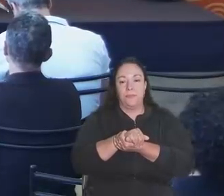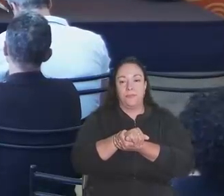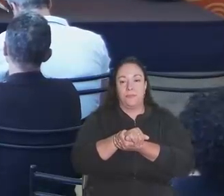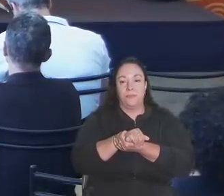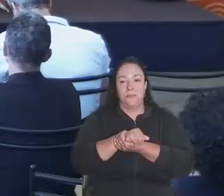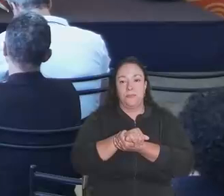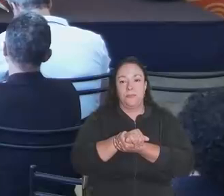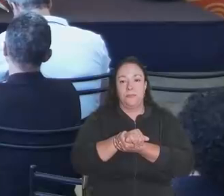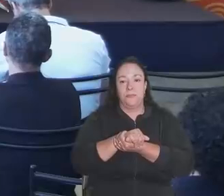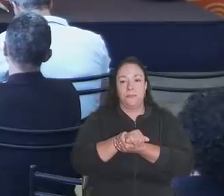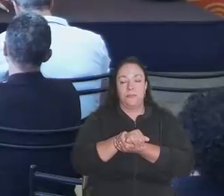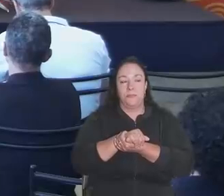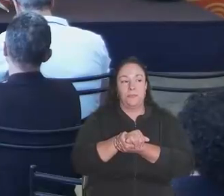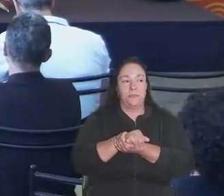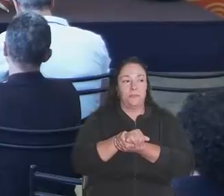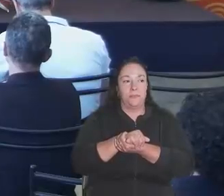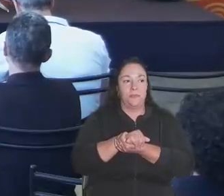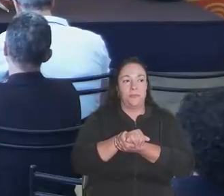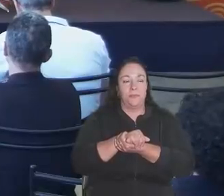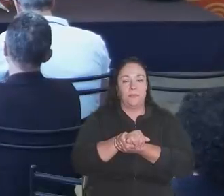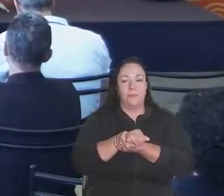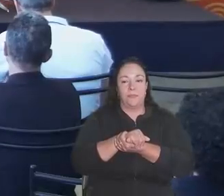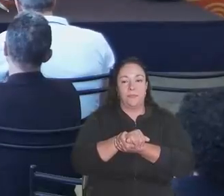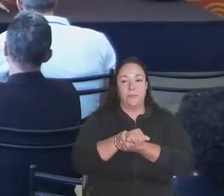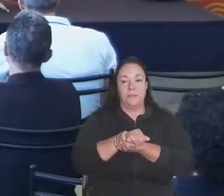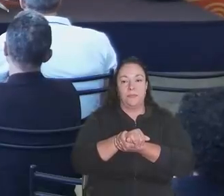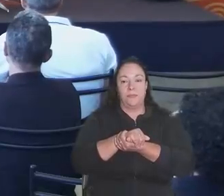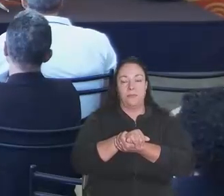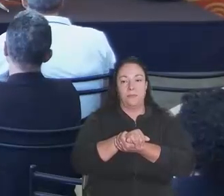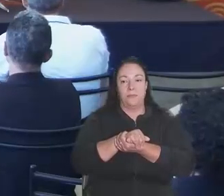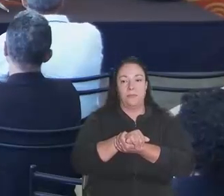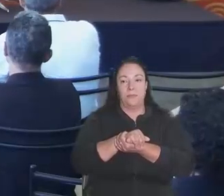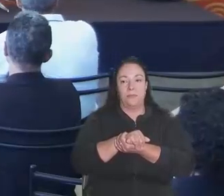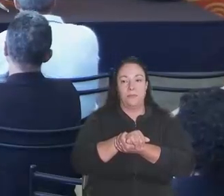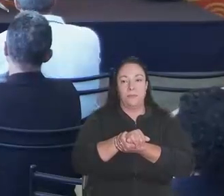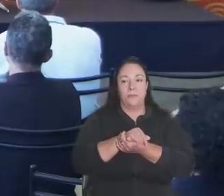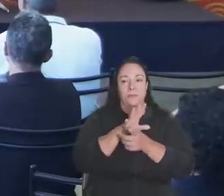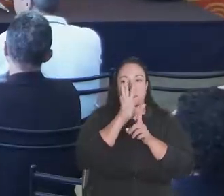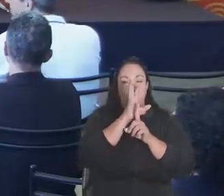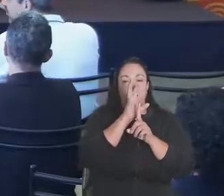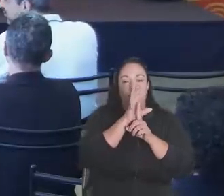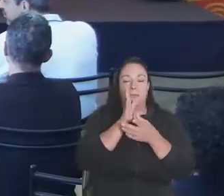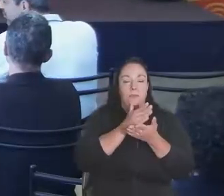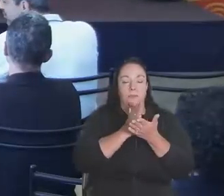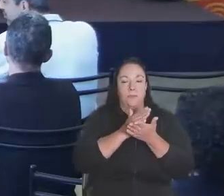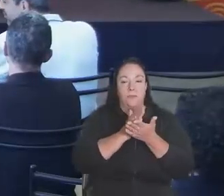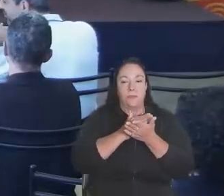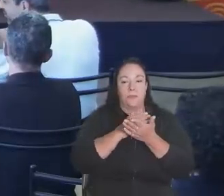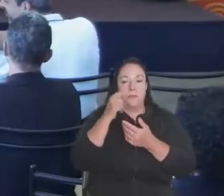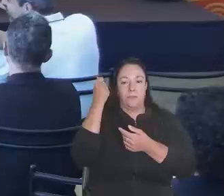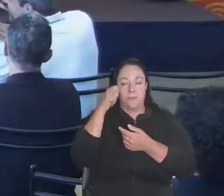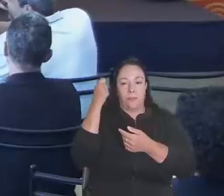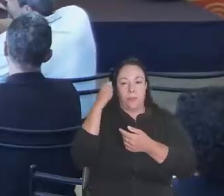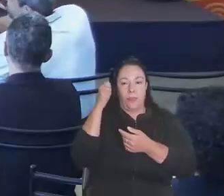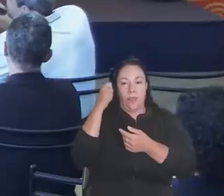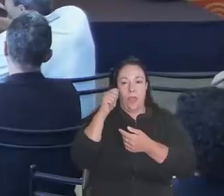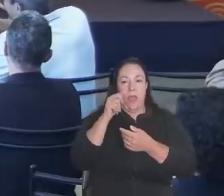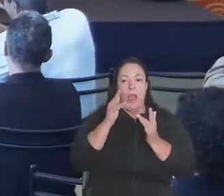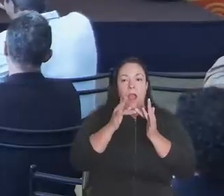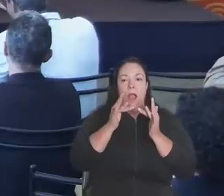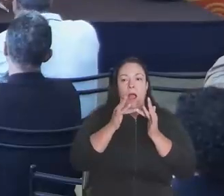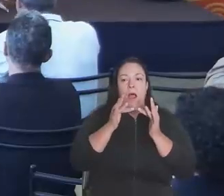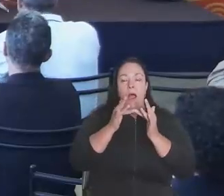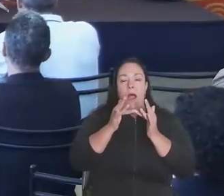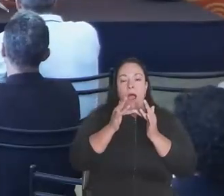A inspiração veio do livro, do autor, aliás, não do contato direto com o autor,